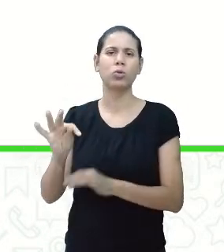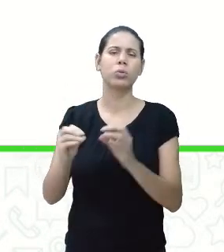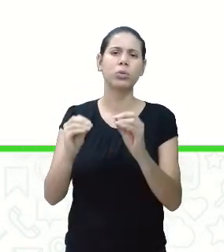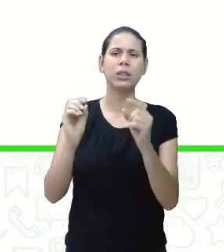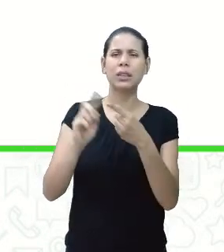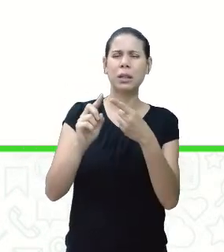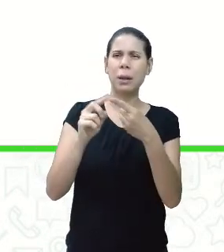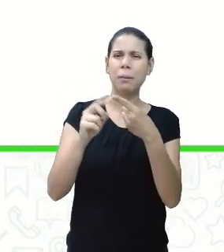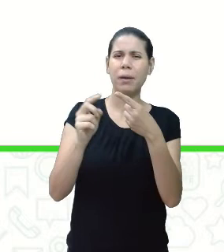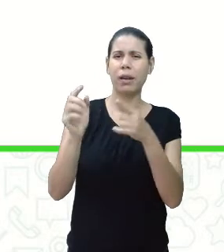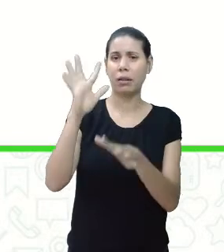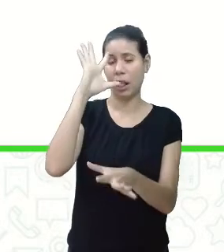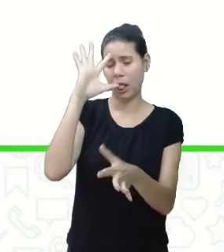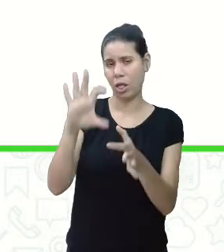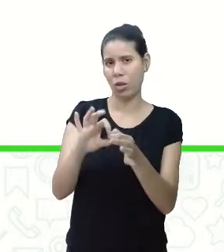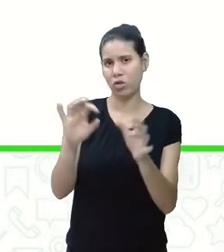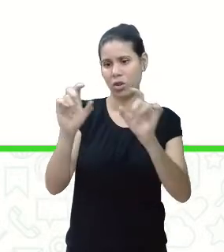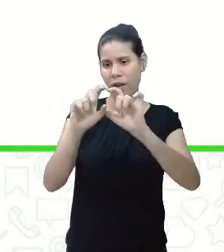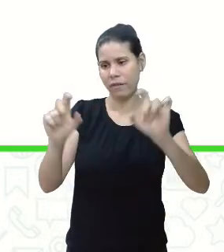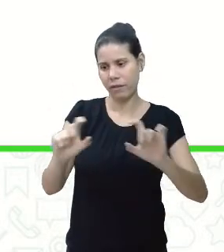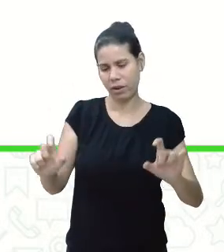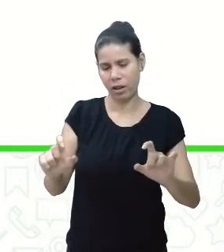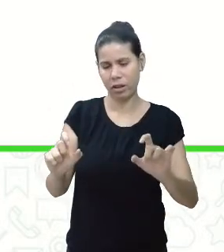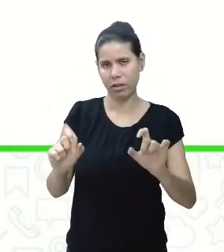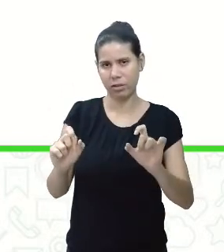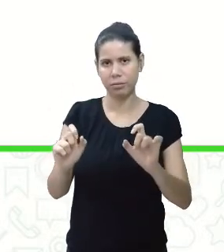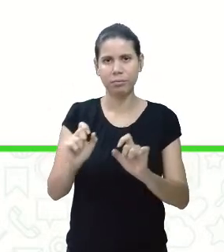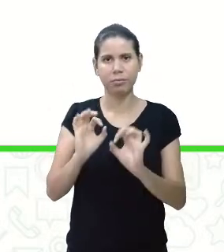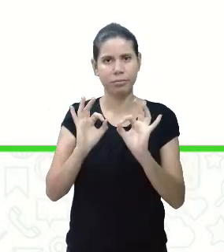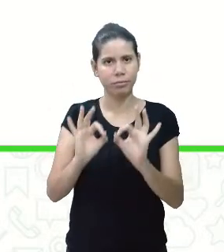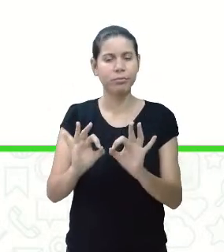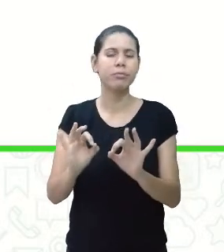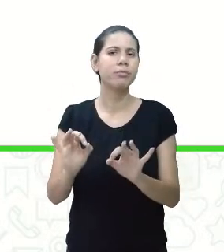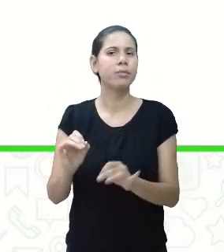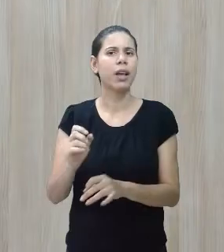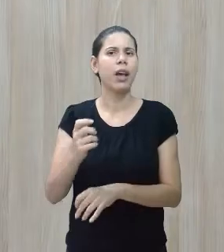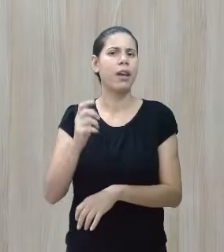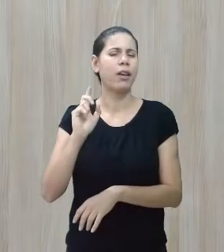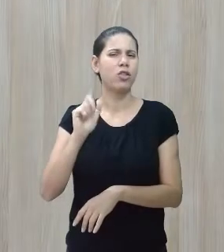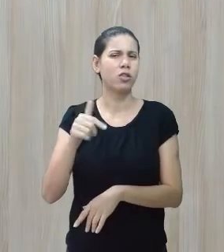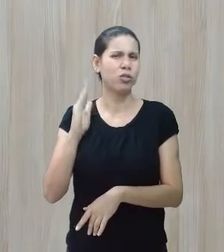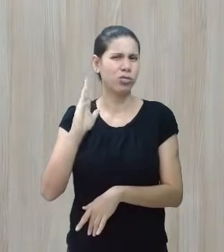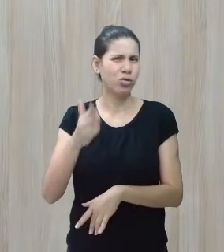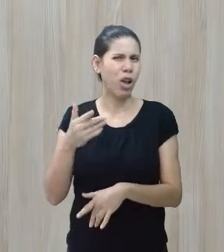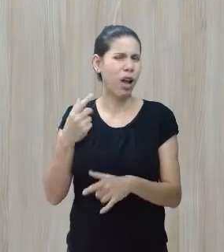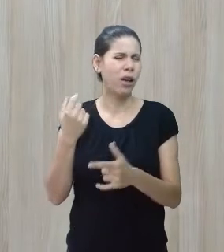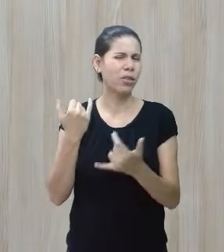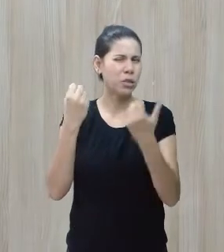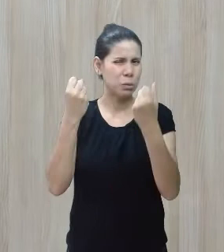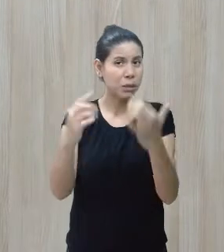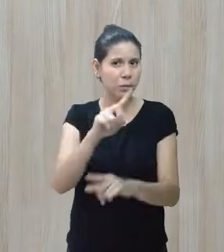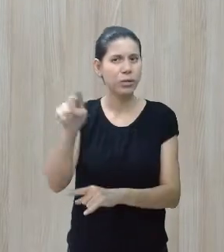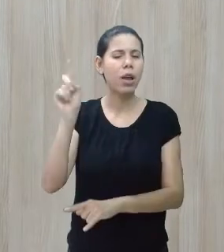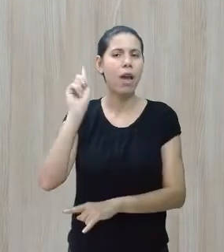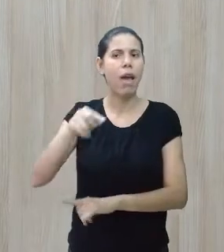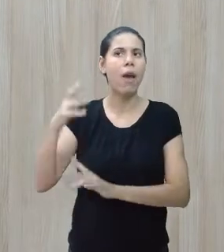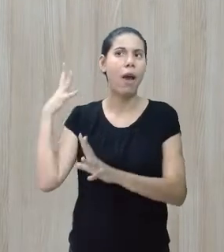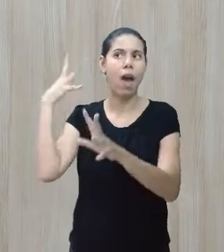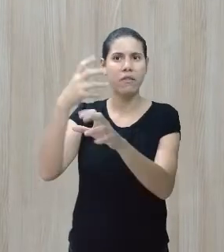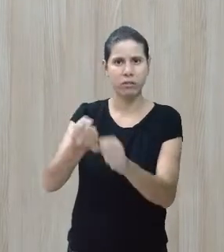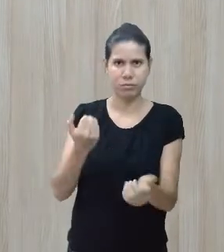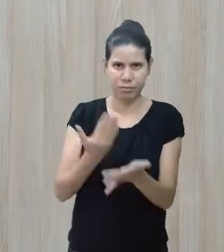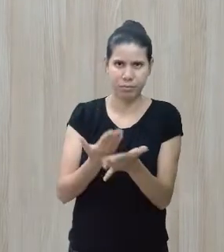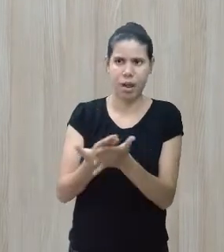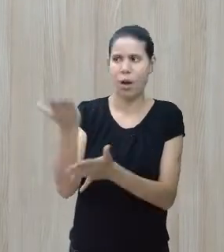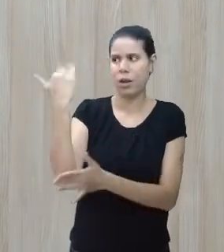e o sentido denotativo e conotativo. Isso aí, gente, é quase que o quê? Uma revisão das aulas que vocês